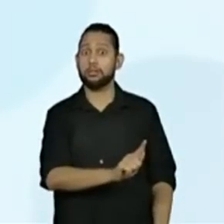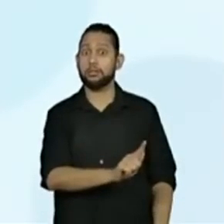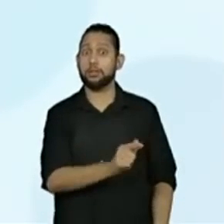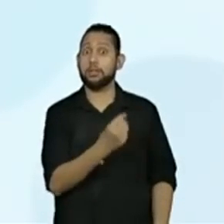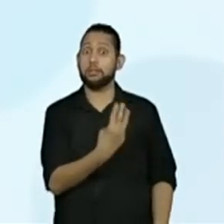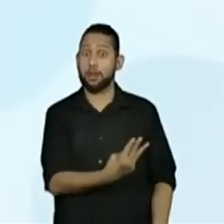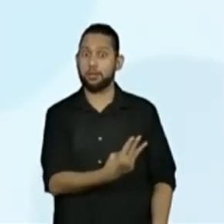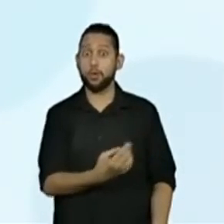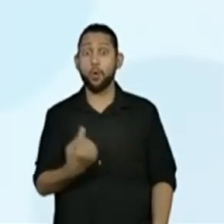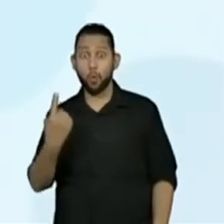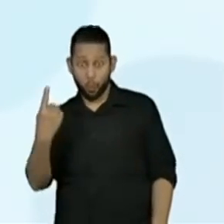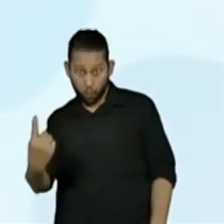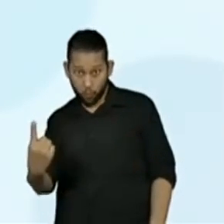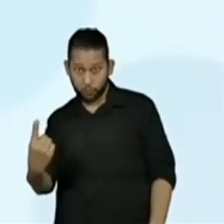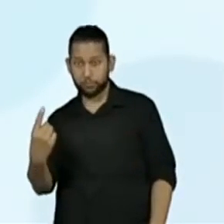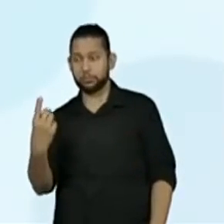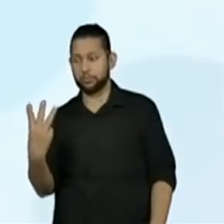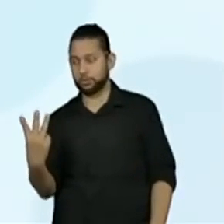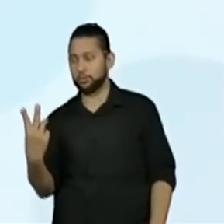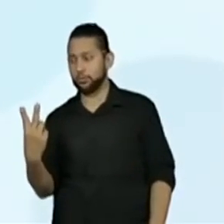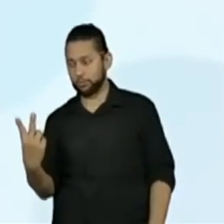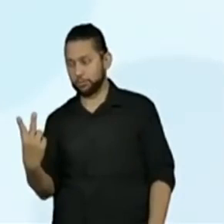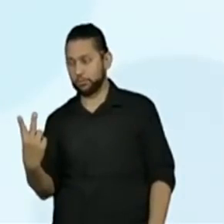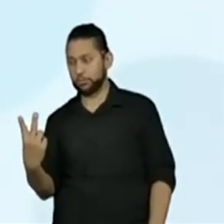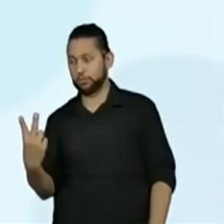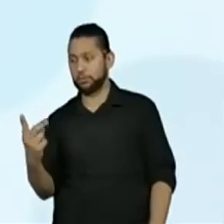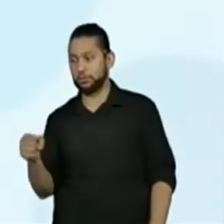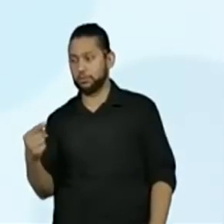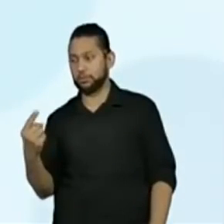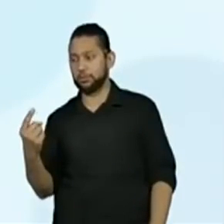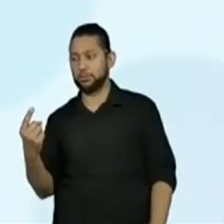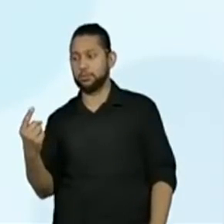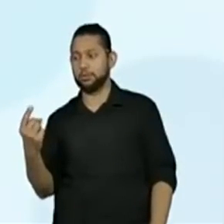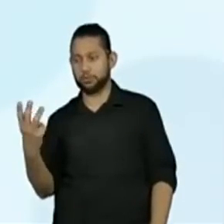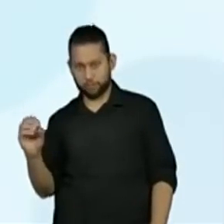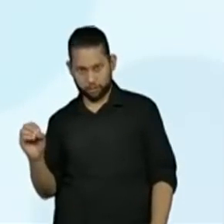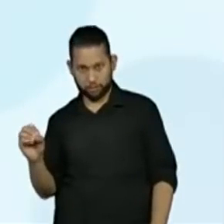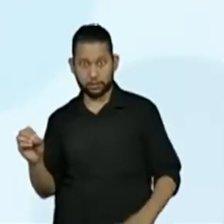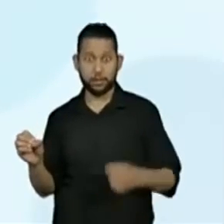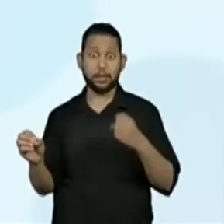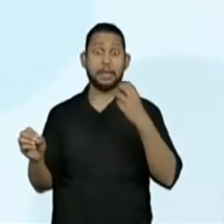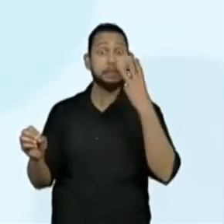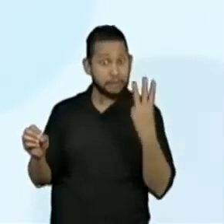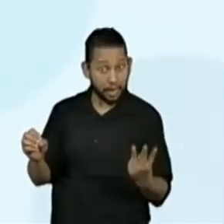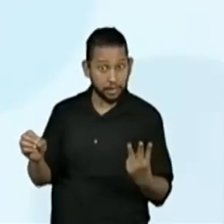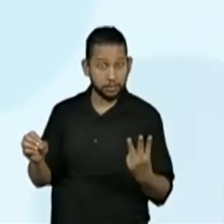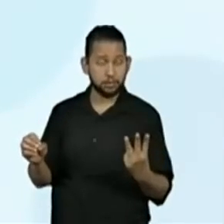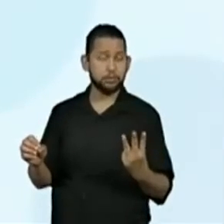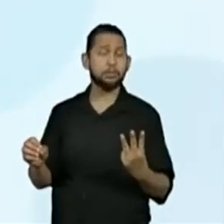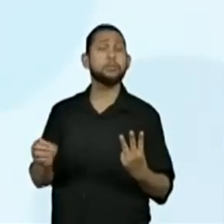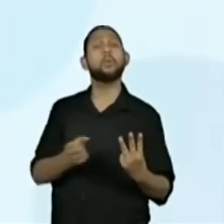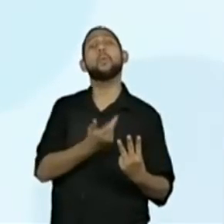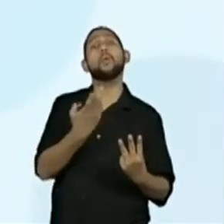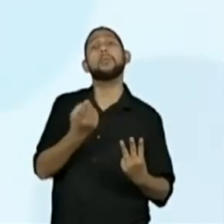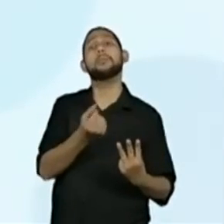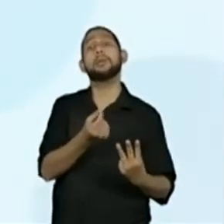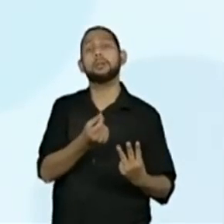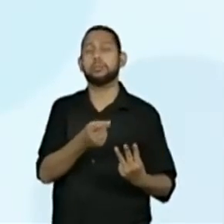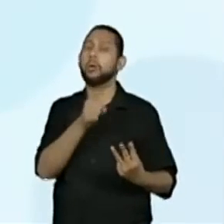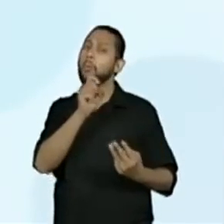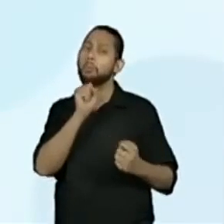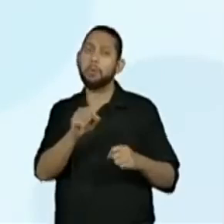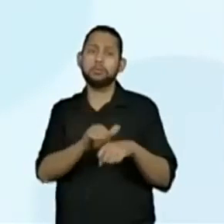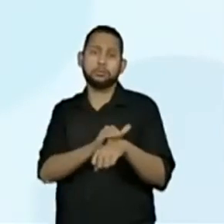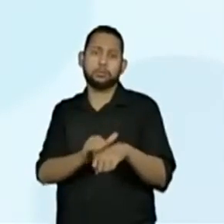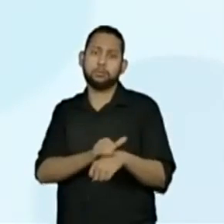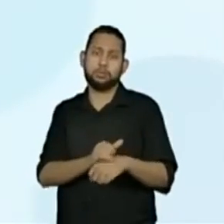custam 3 kg de mussarela e aí vocês podem utilizar o algoritmo ou podem utilizar uma outra